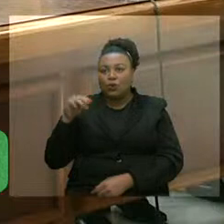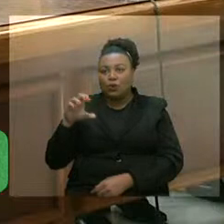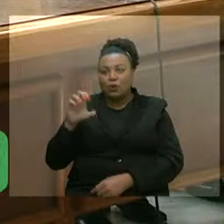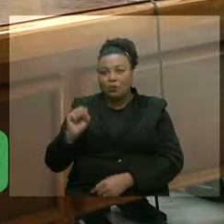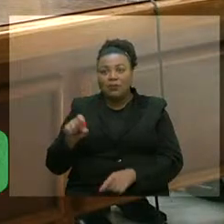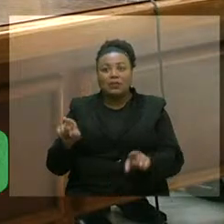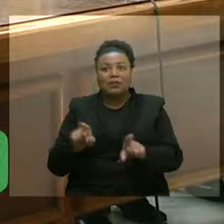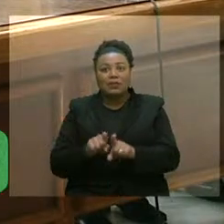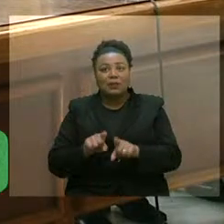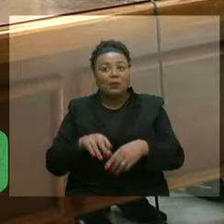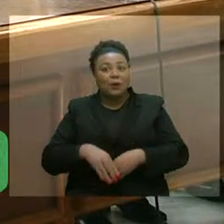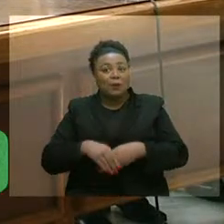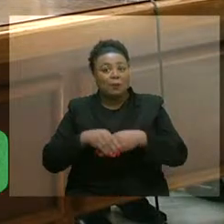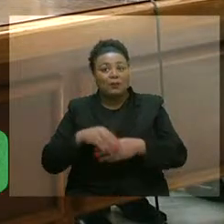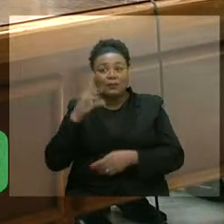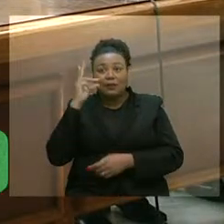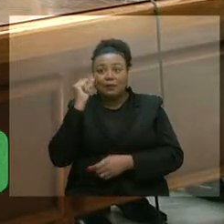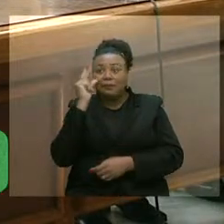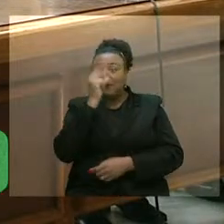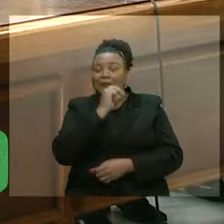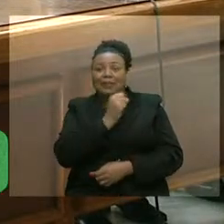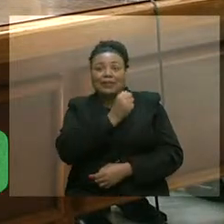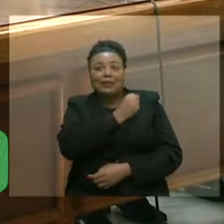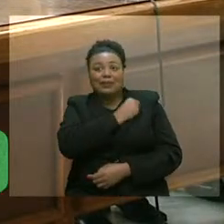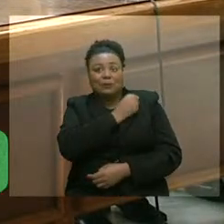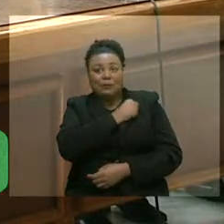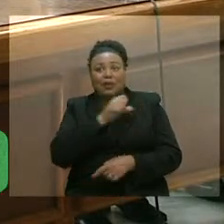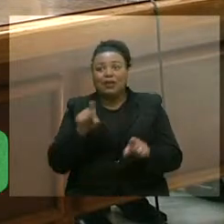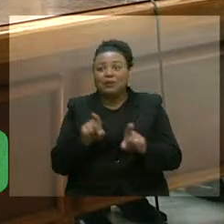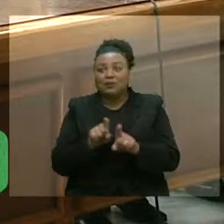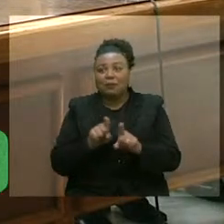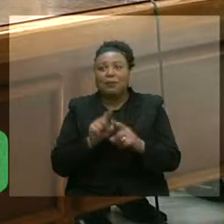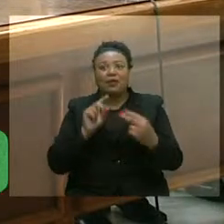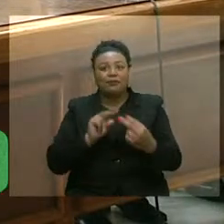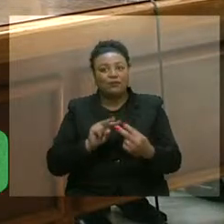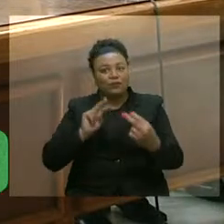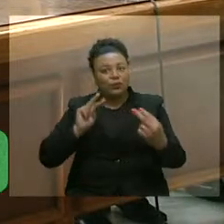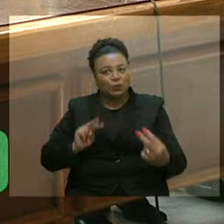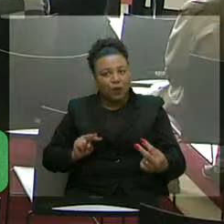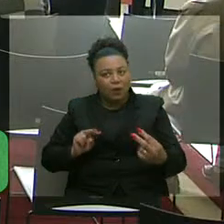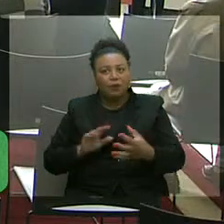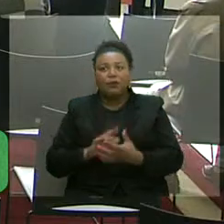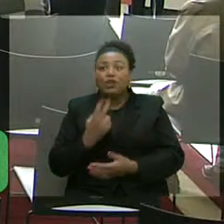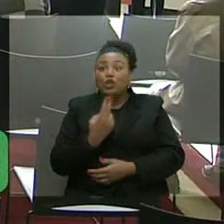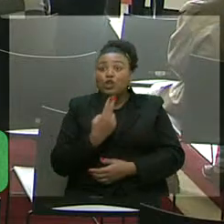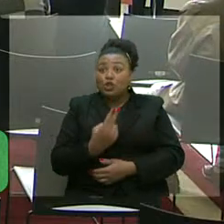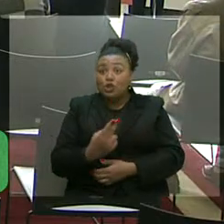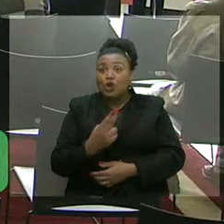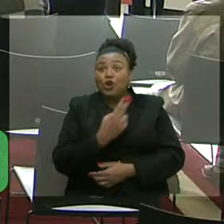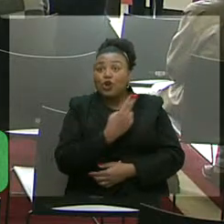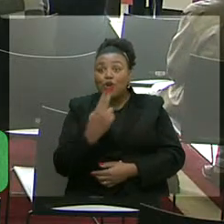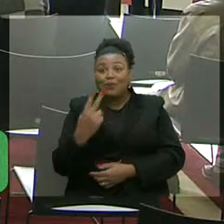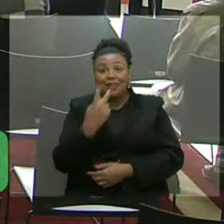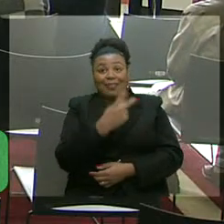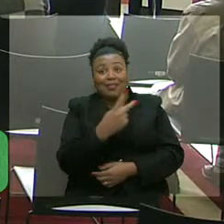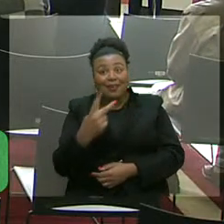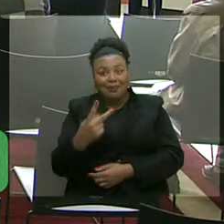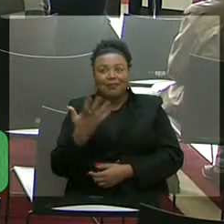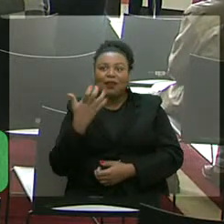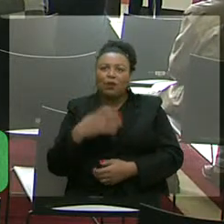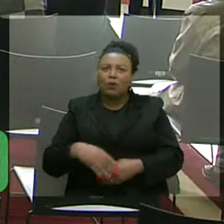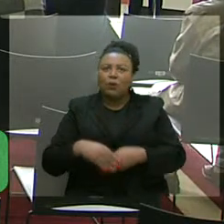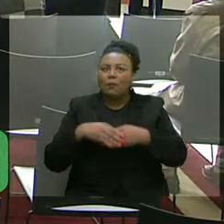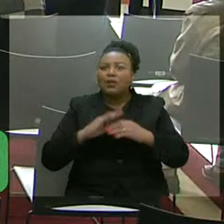cumprimentar o prefeito Sebastião Melo, que nos acompanham de forma virtual. Em nome dele, saudar todos os prefeitos,